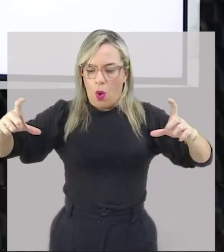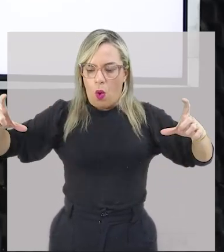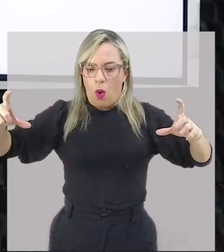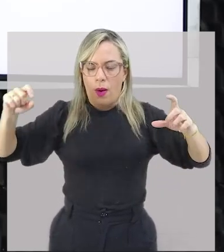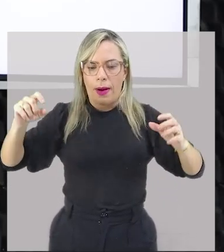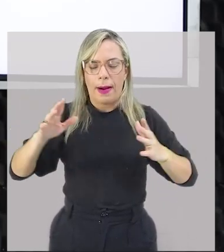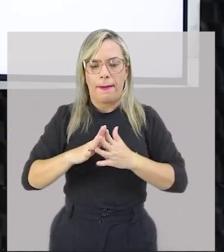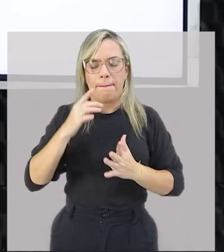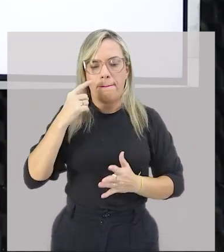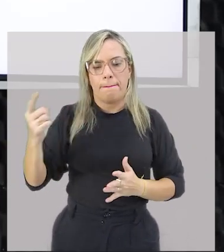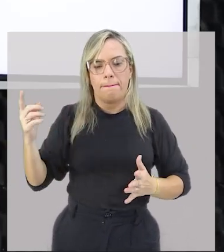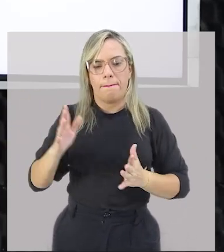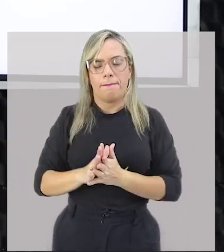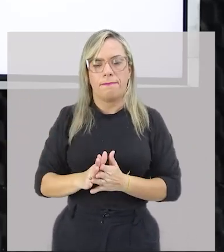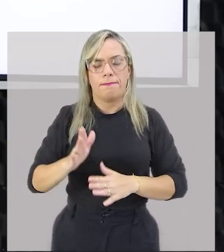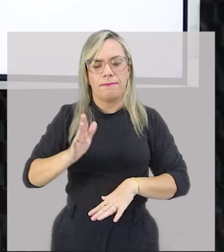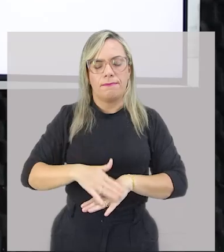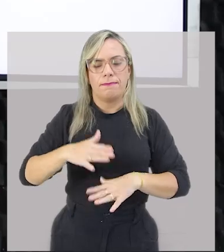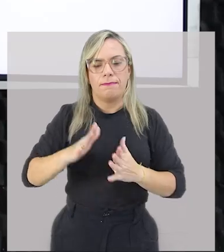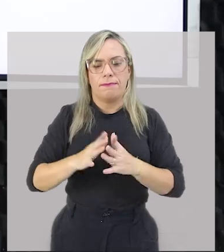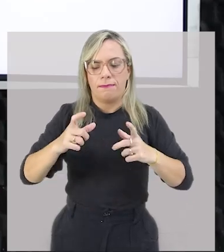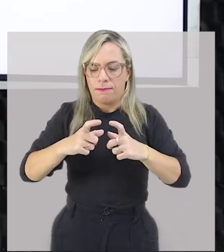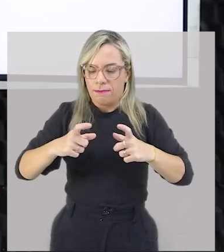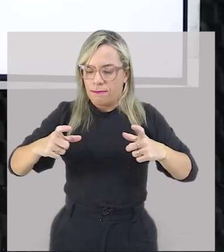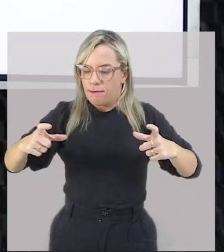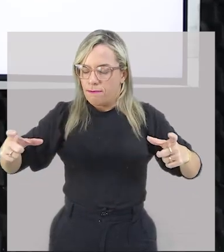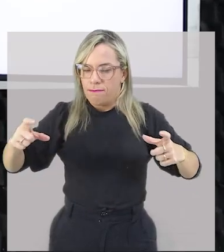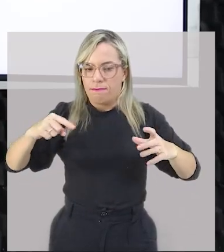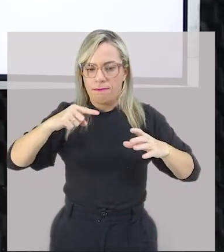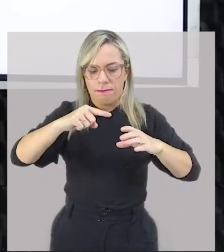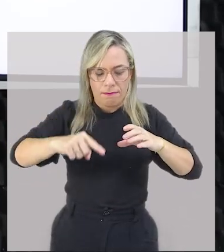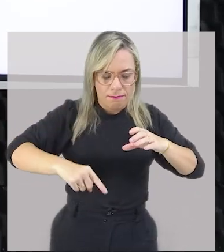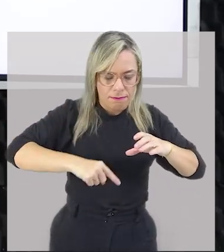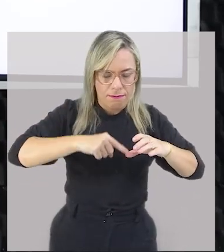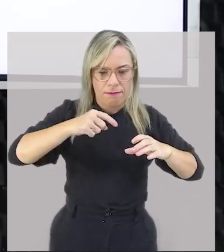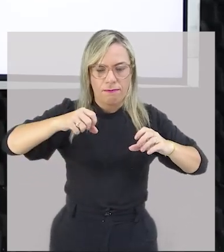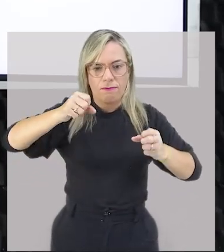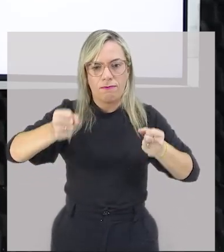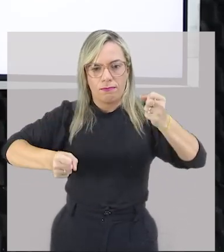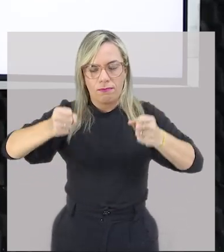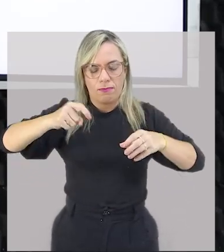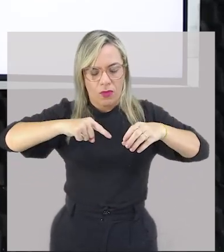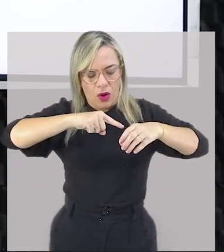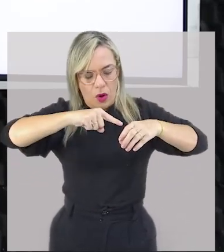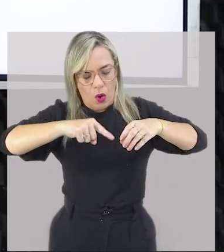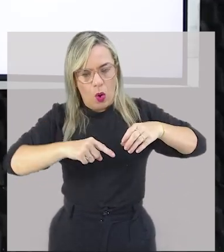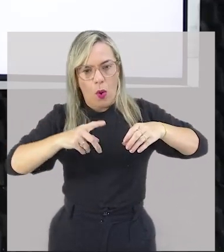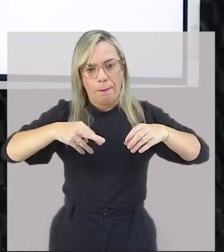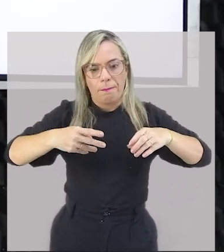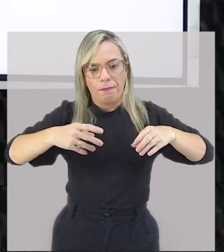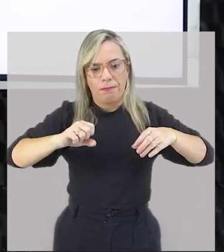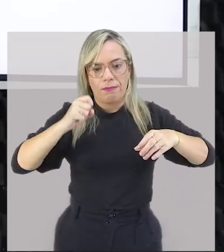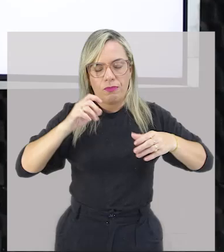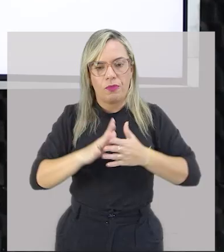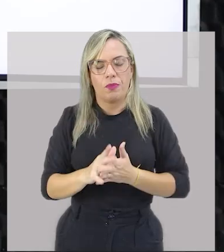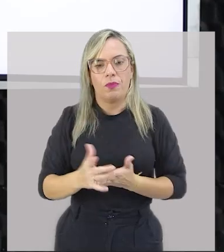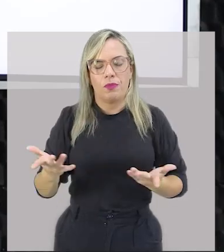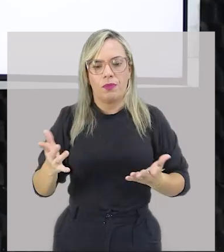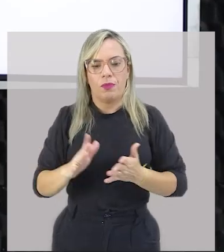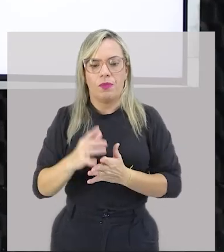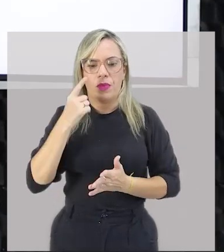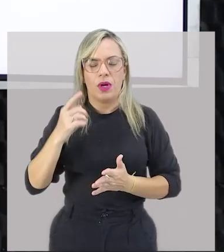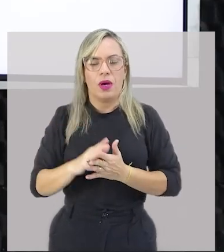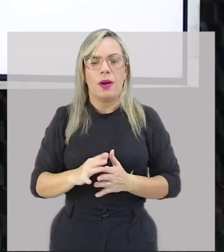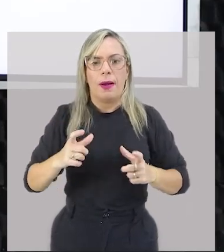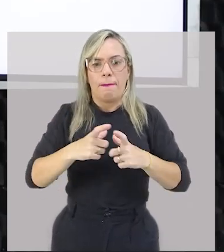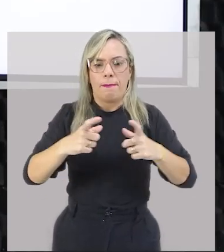largos. Quanto mais largo for o pneu, maior é a área de contato, menor vai ser a pressão que o